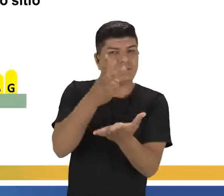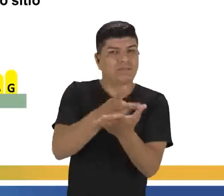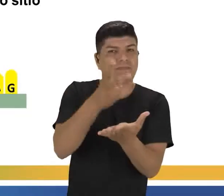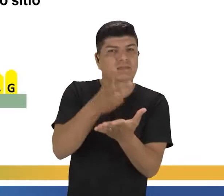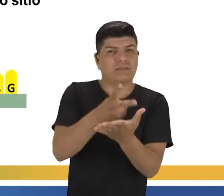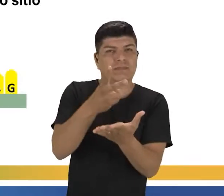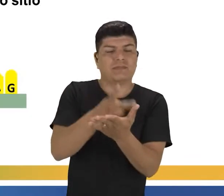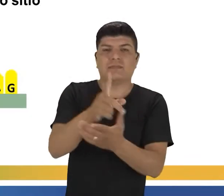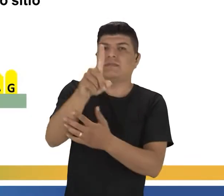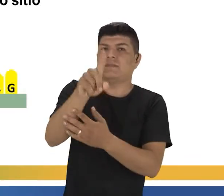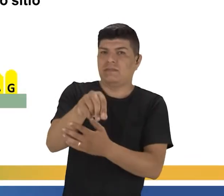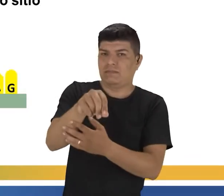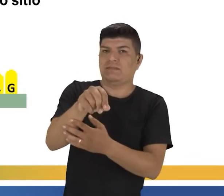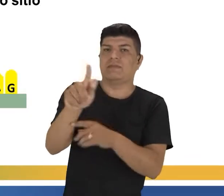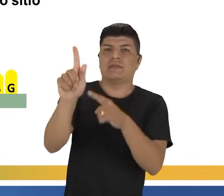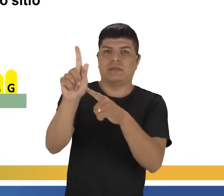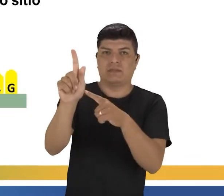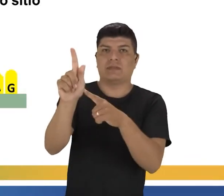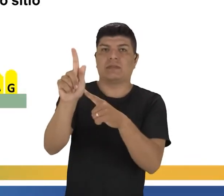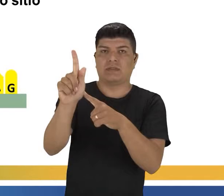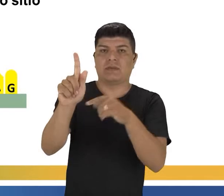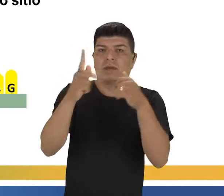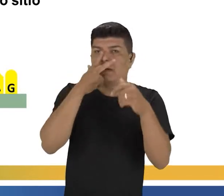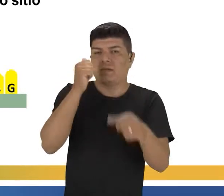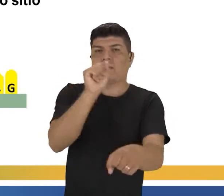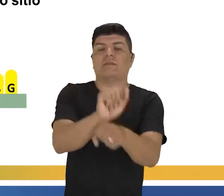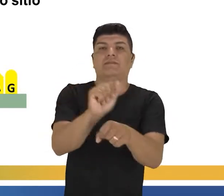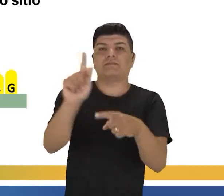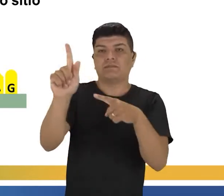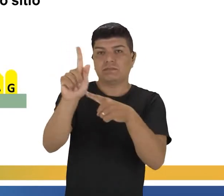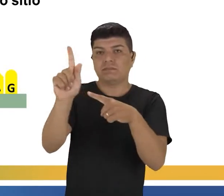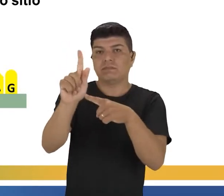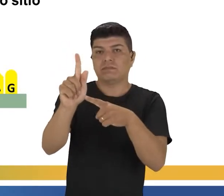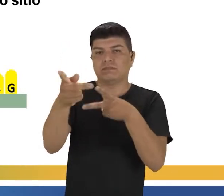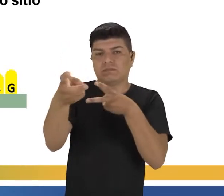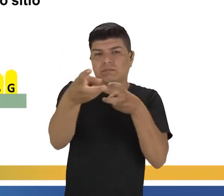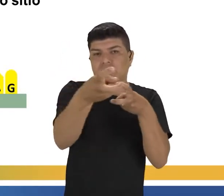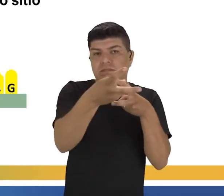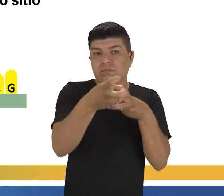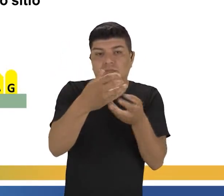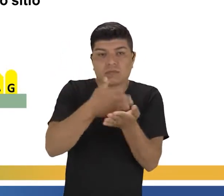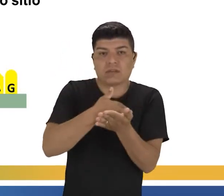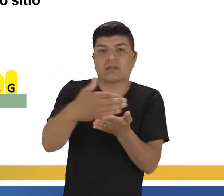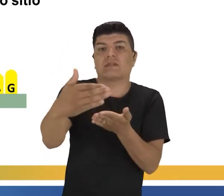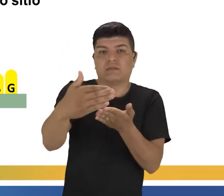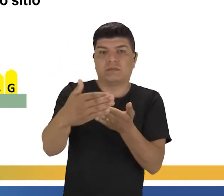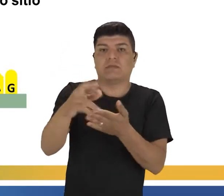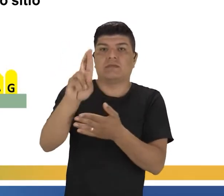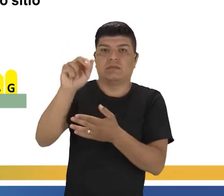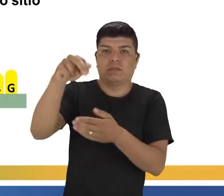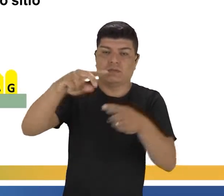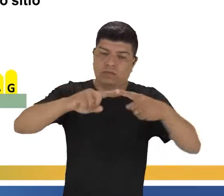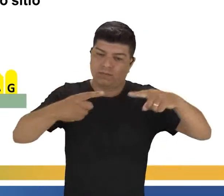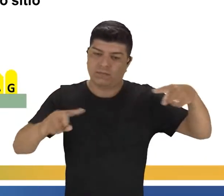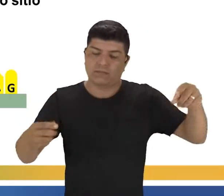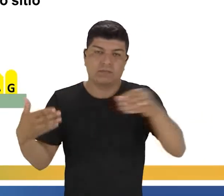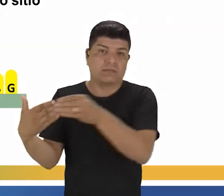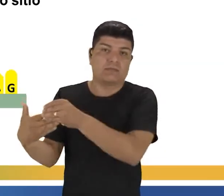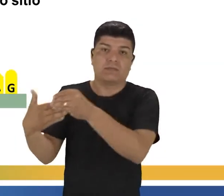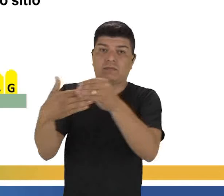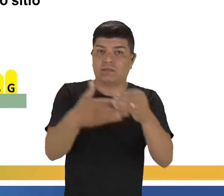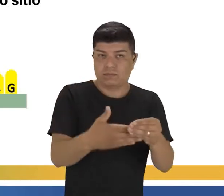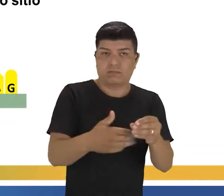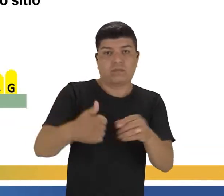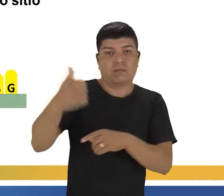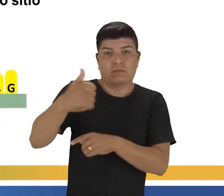sempre é o G, é o start, é onde o ribossomo identifica que ele vai começar e o RNA transportador vai trazer